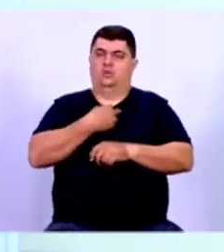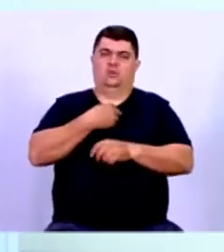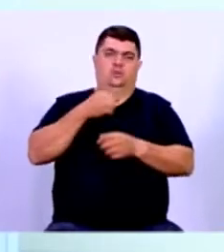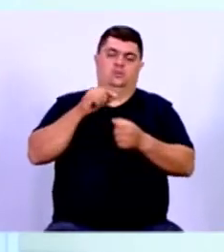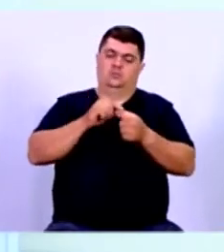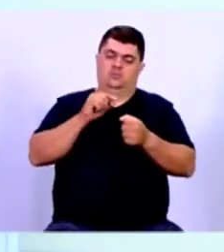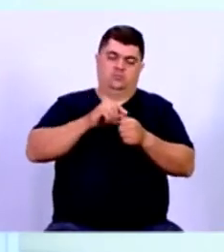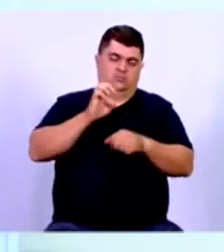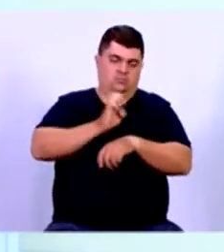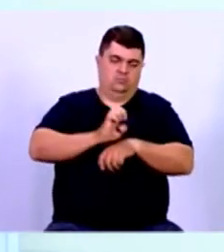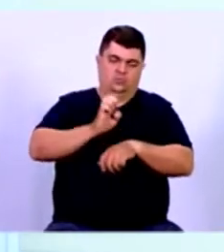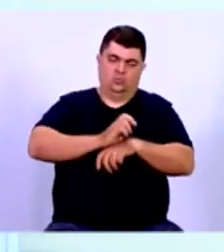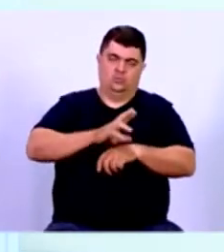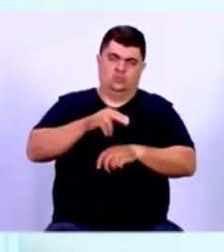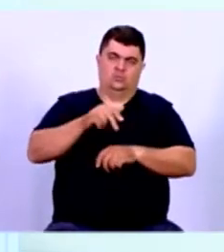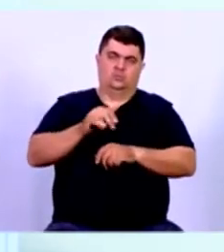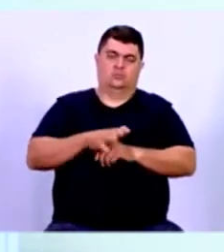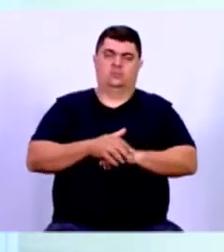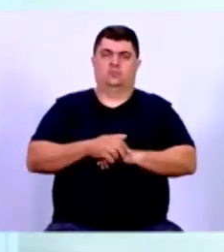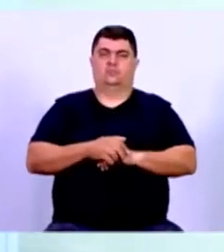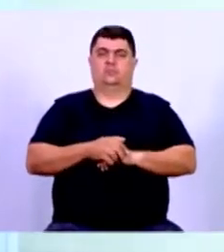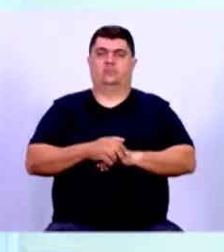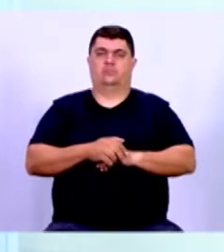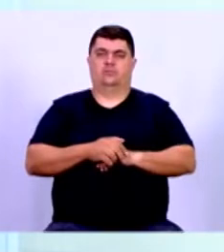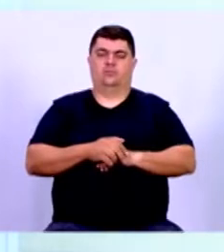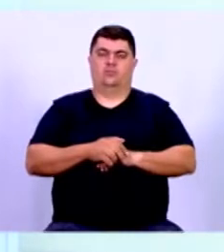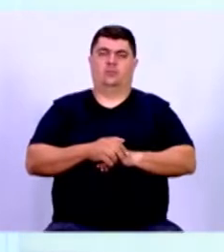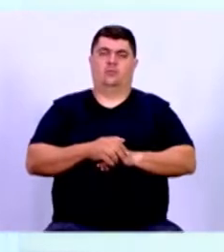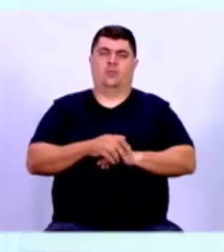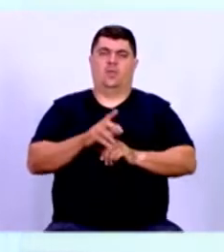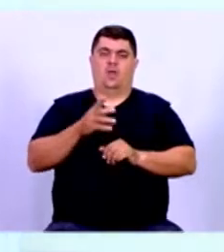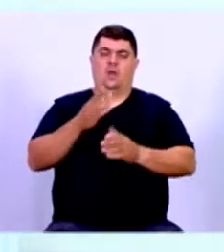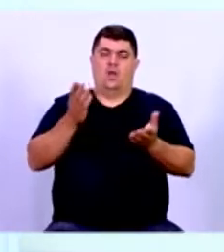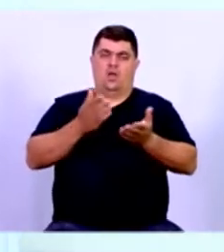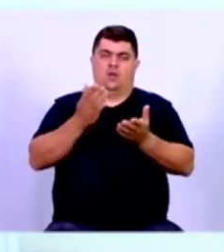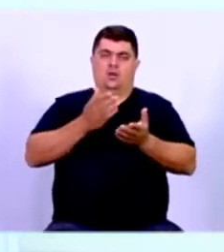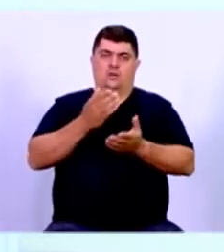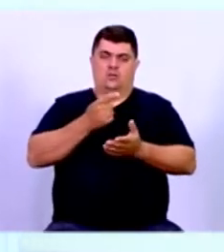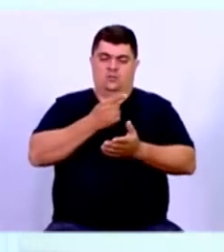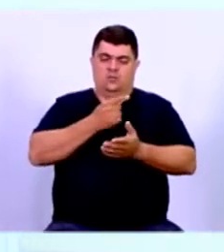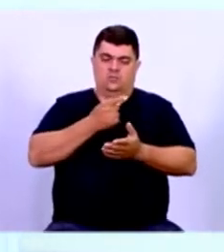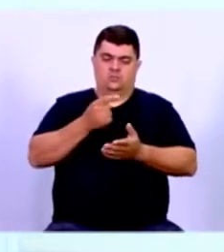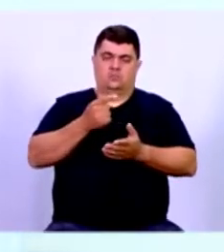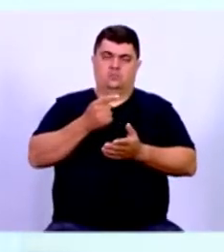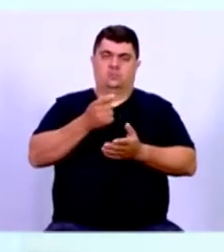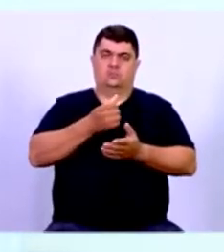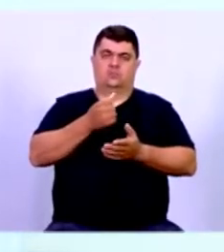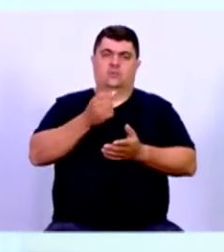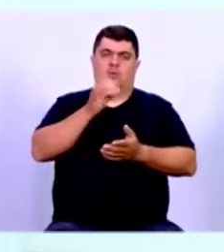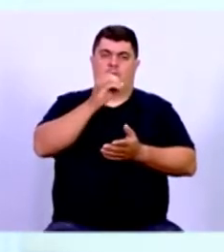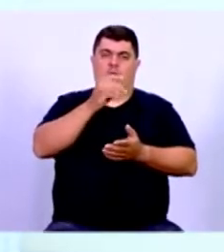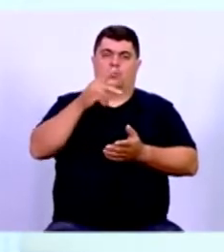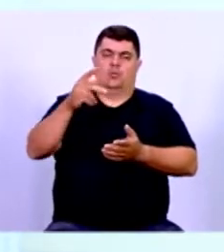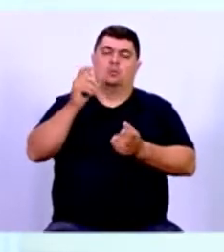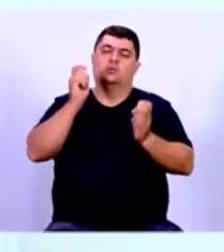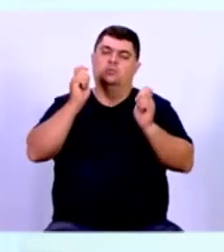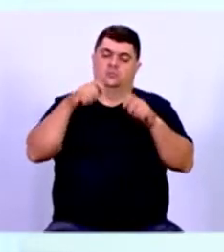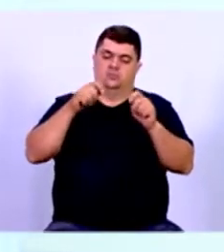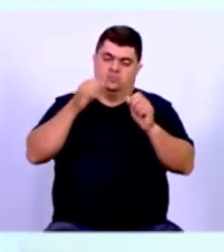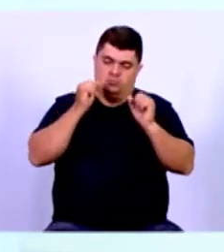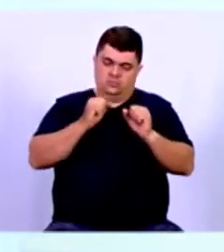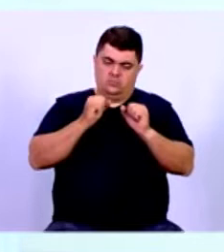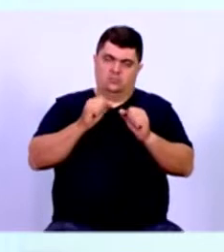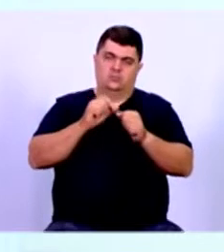não vai ter condições de realizar o estágio. A partir desse semestre, então a partir da disciplina de OPP, você já tem condições